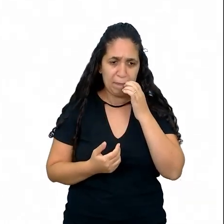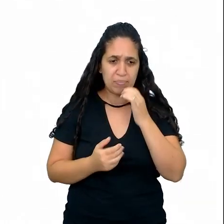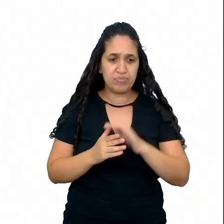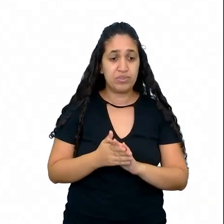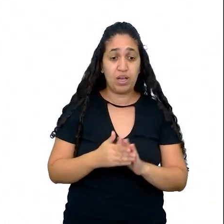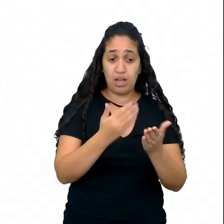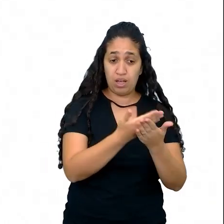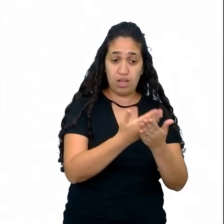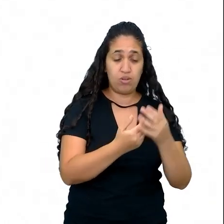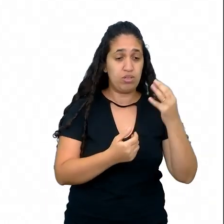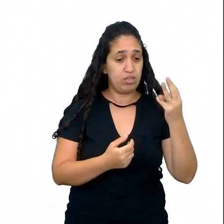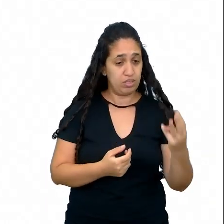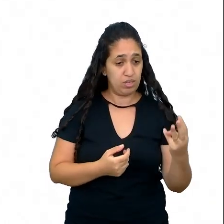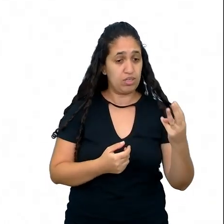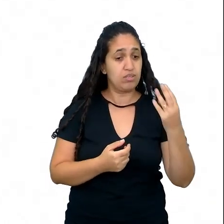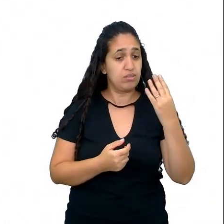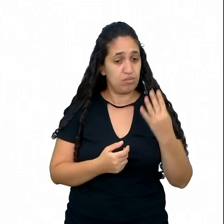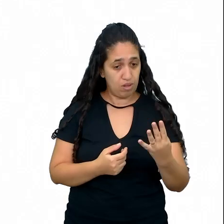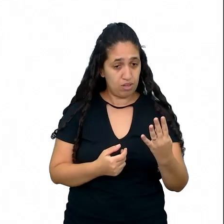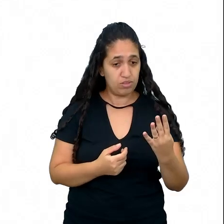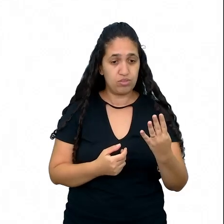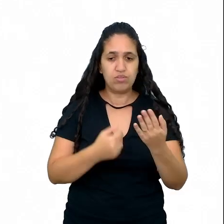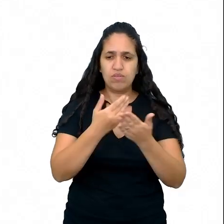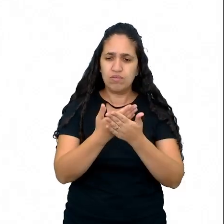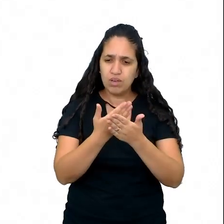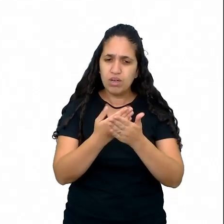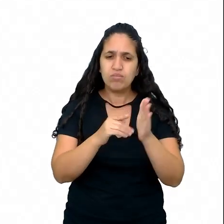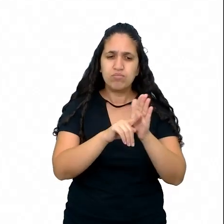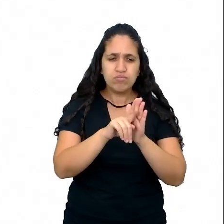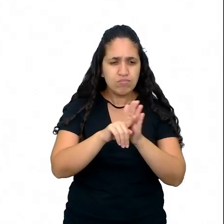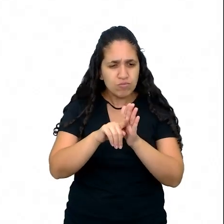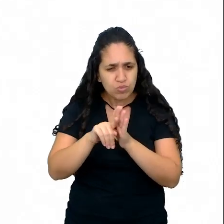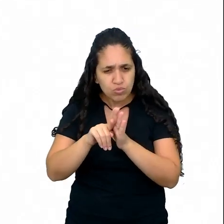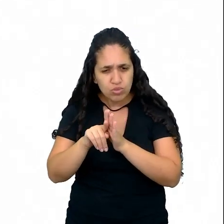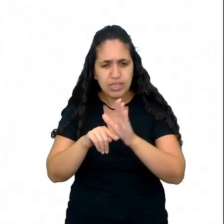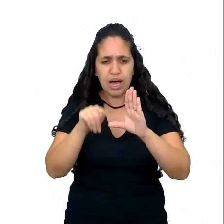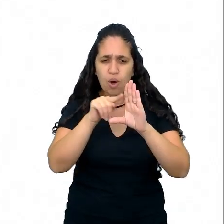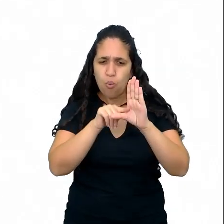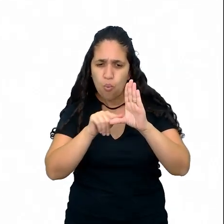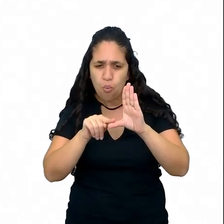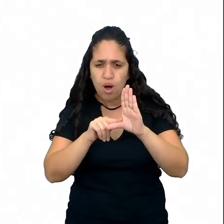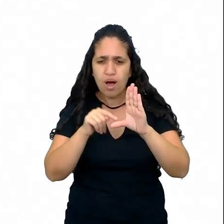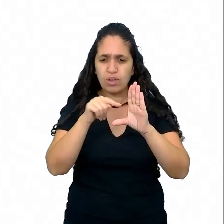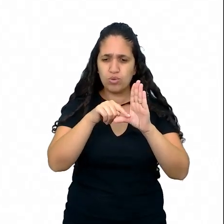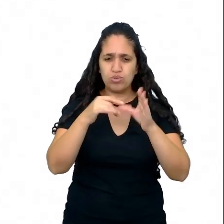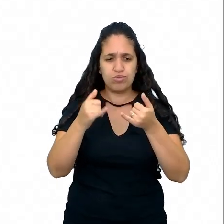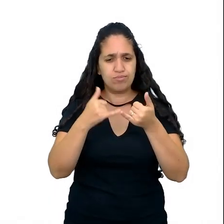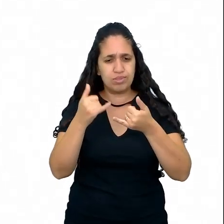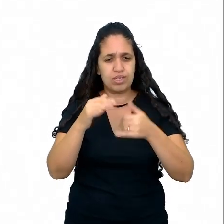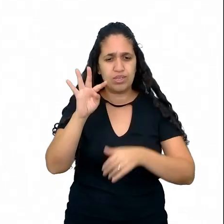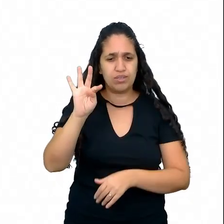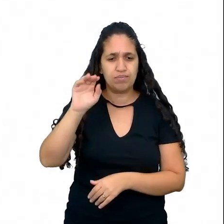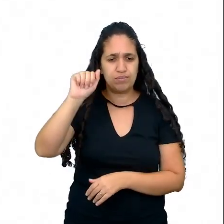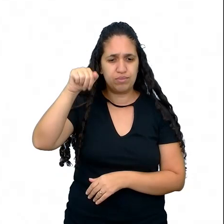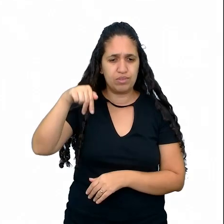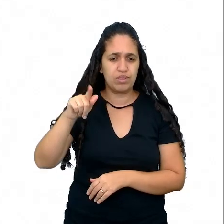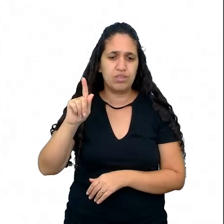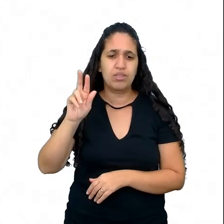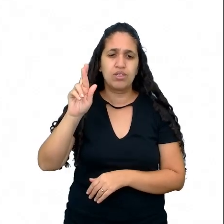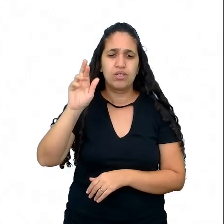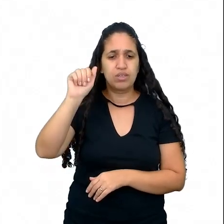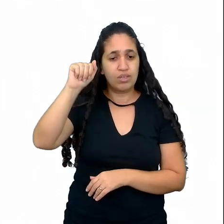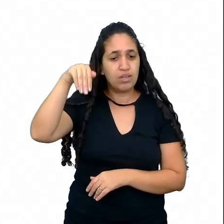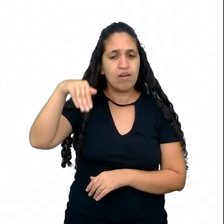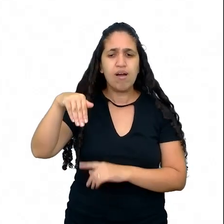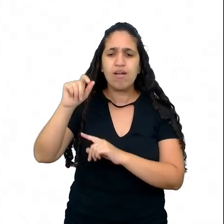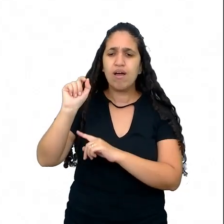terceira e quarta aula, nós vamos estar trabalhando um pouquinho mais com esses ângulos dos polígonos no Tangram, resolução de problemas. Então, quando nós falamos em